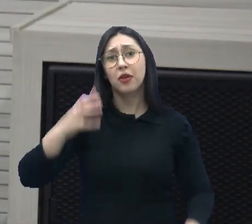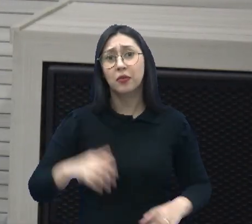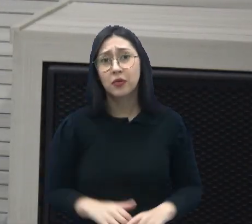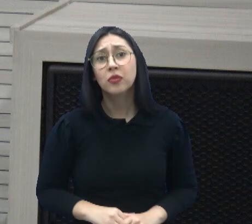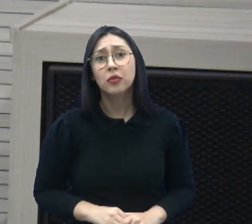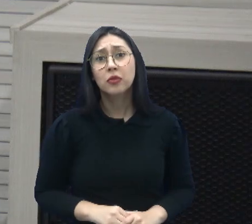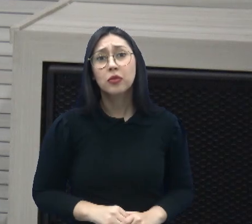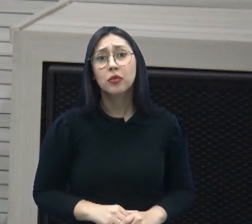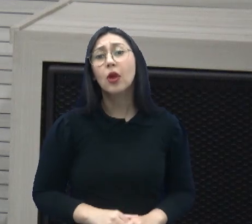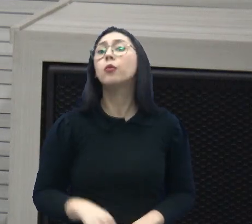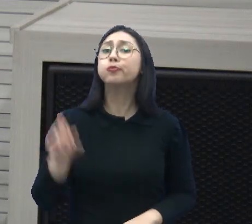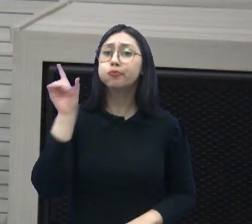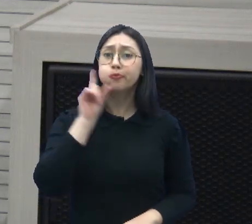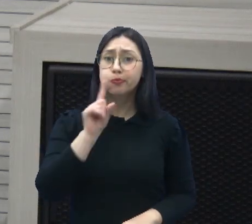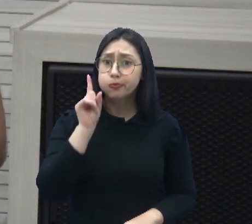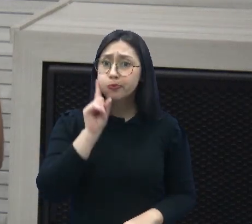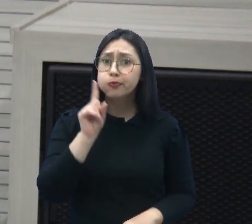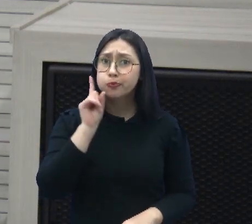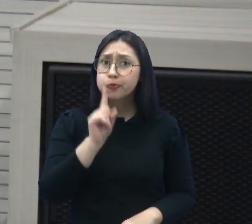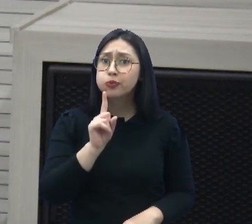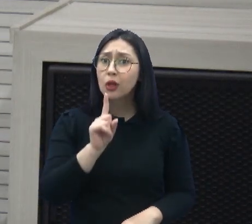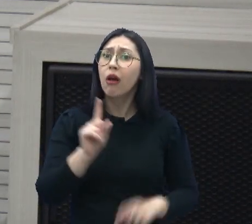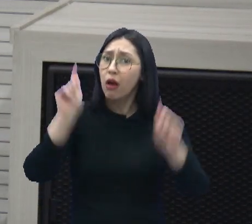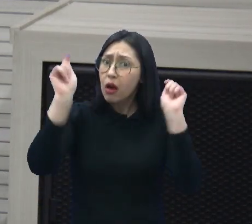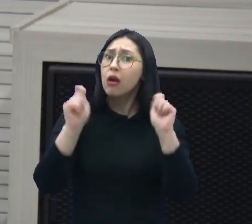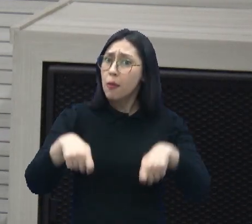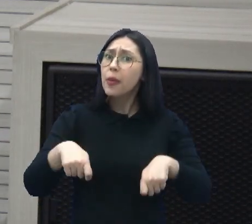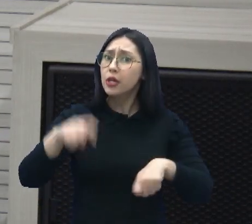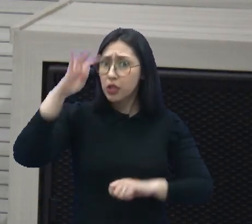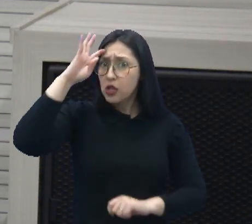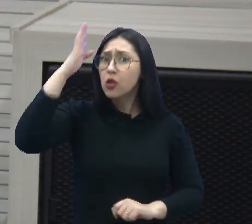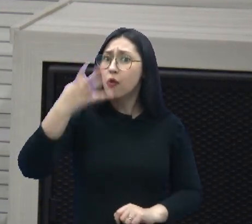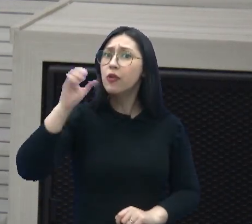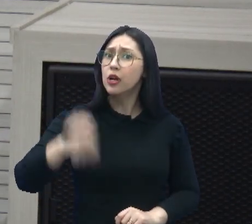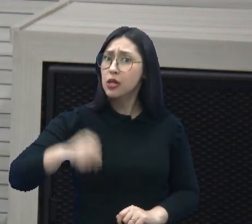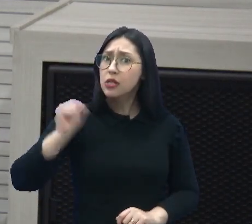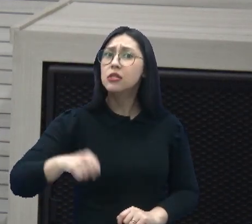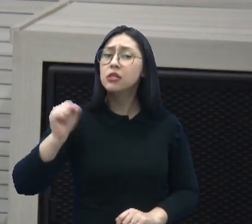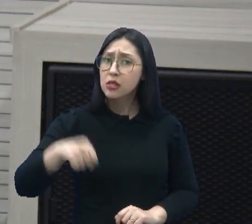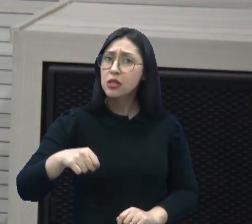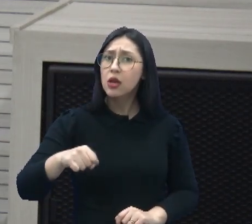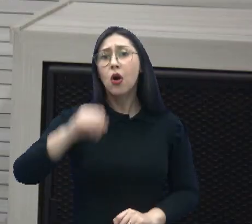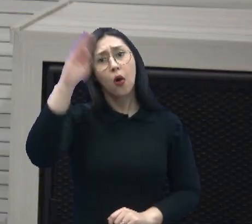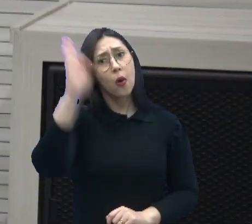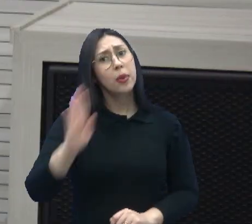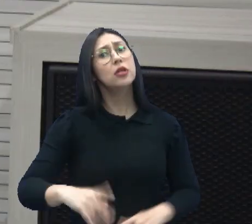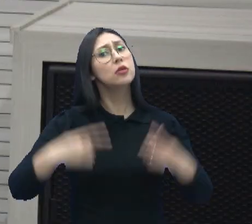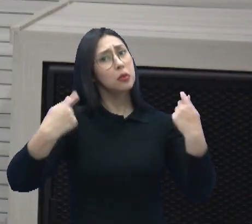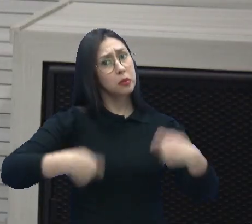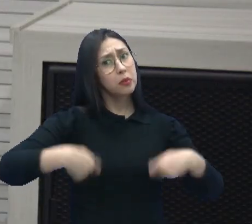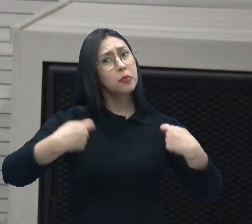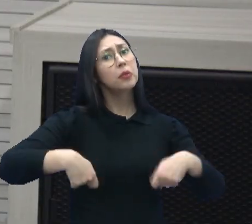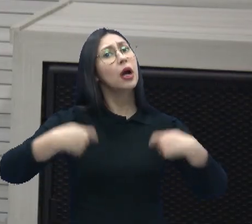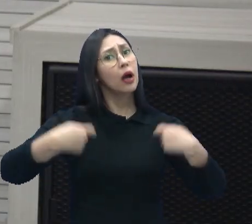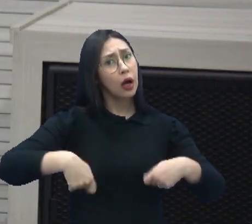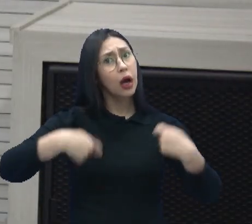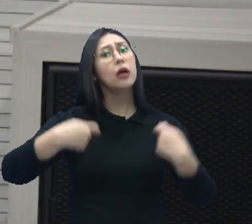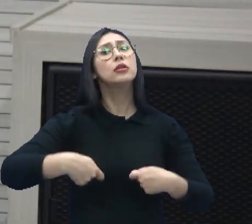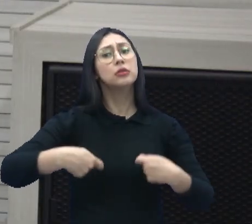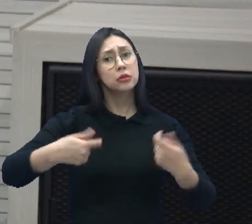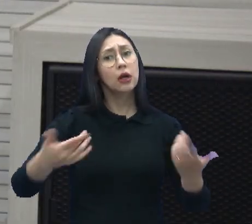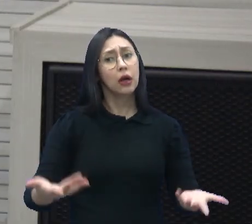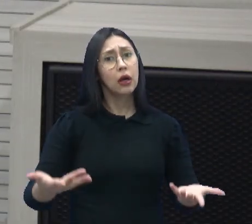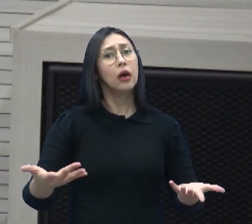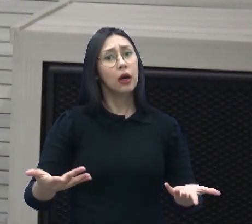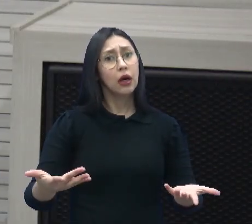Estados Unidos tem, sim, como realmente resolver o problema do Brasil. O Brasil precisa sair dessa linha